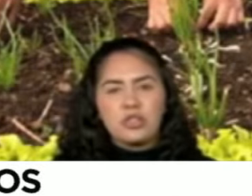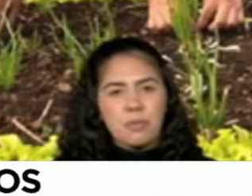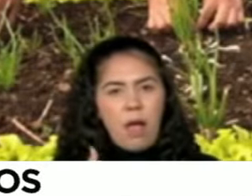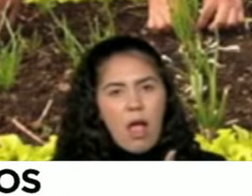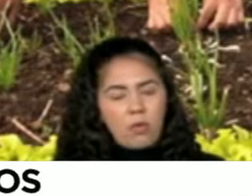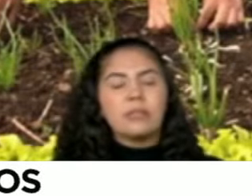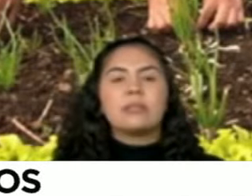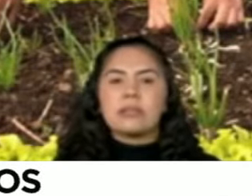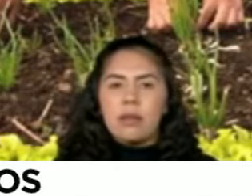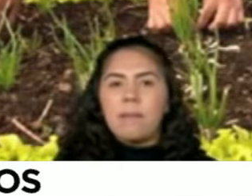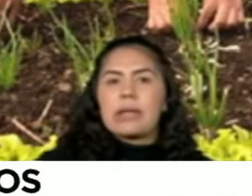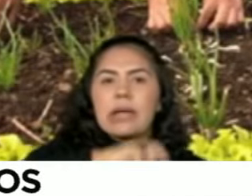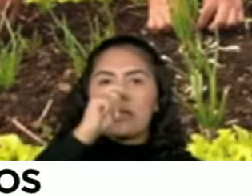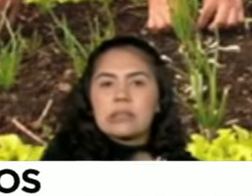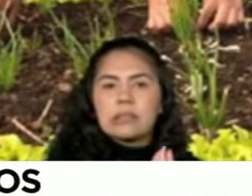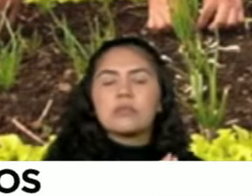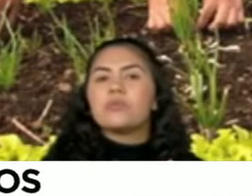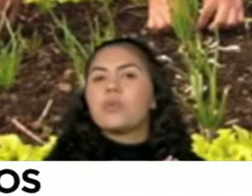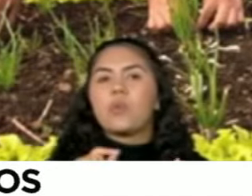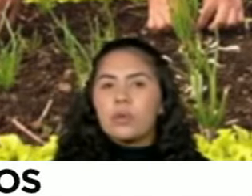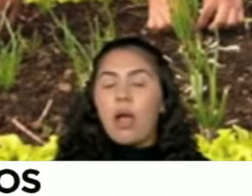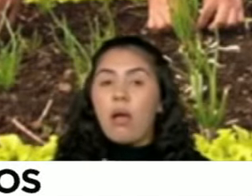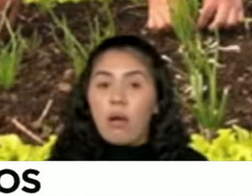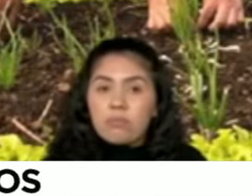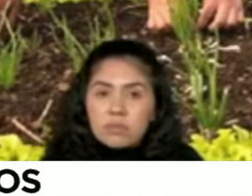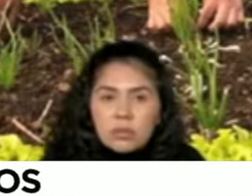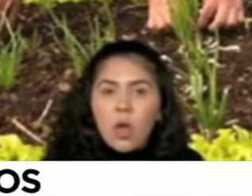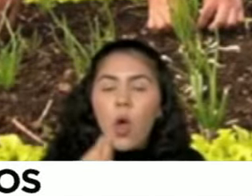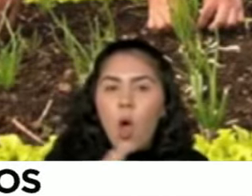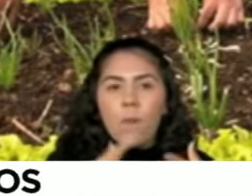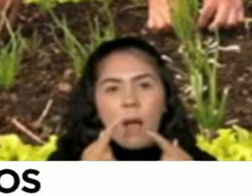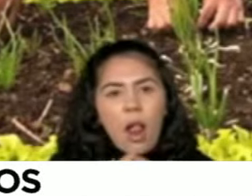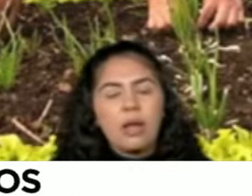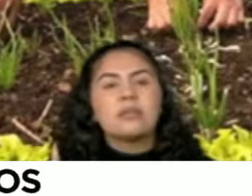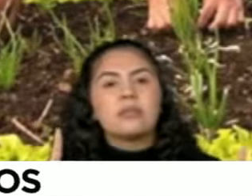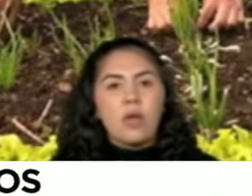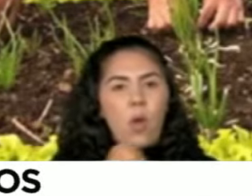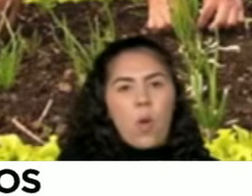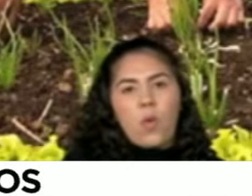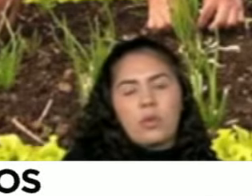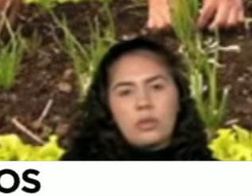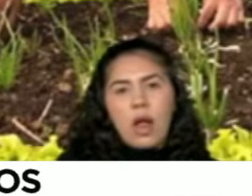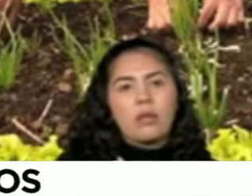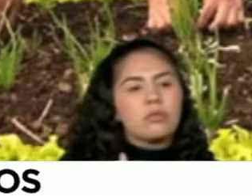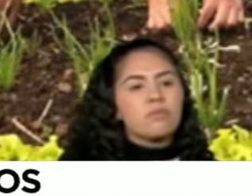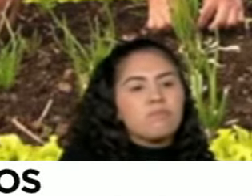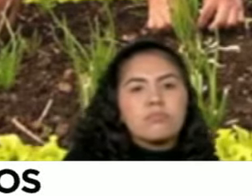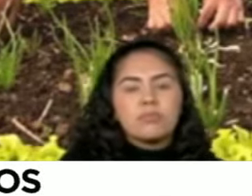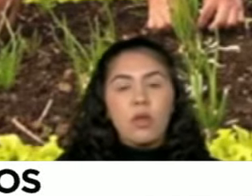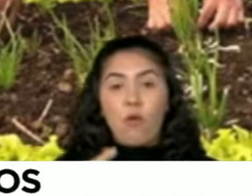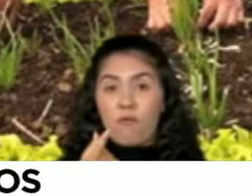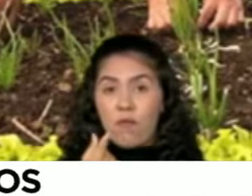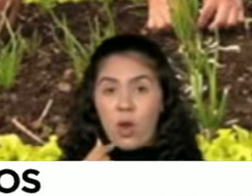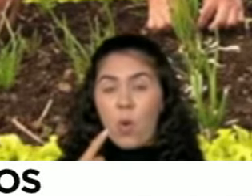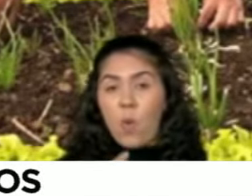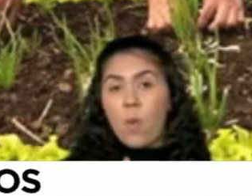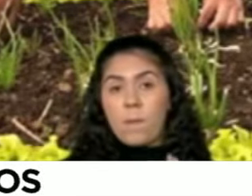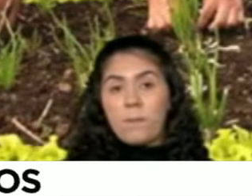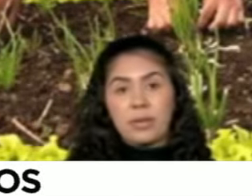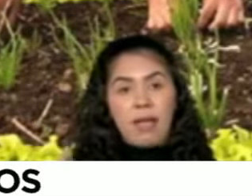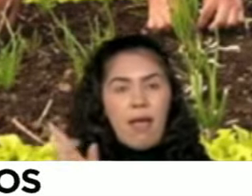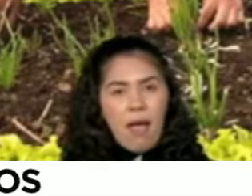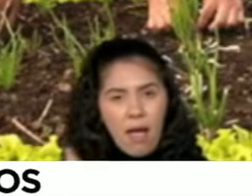Assinaremos também os parâmetros para o lançamento dos contratos de opção, no valor de